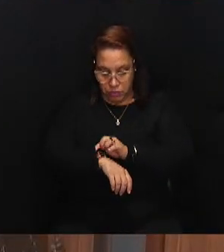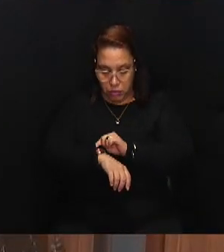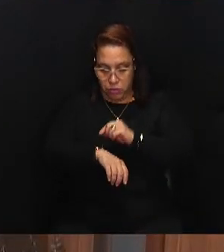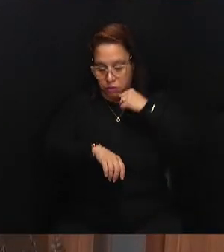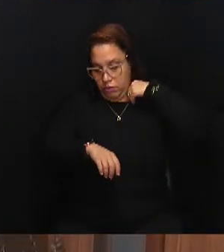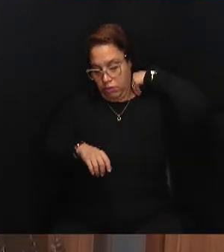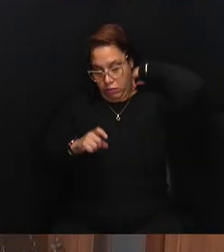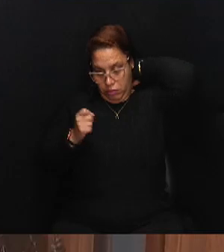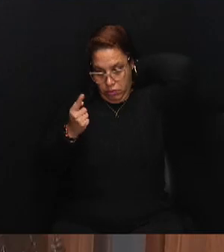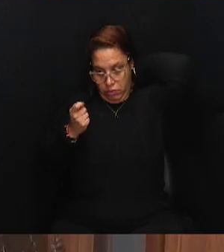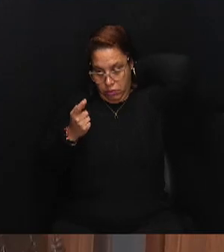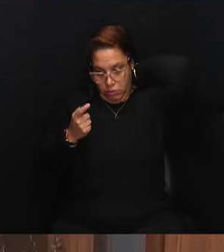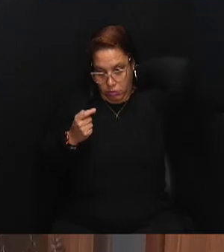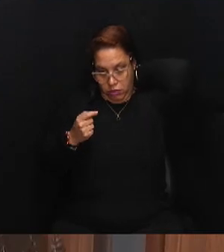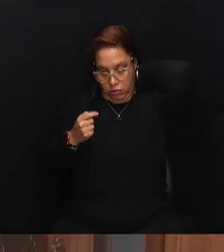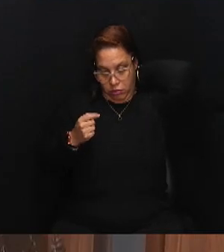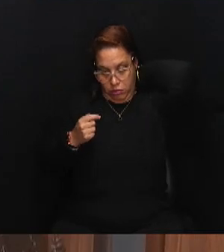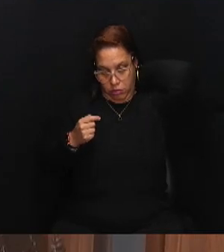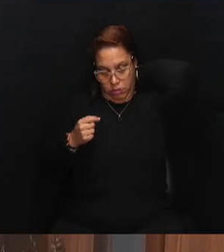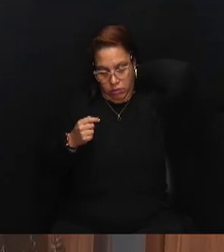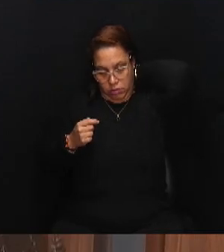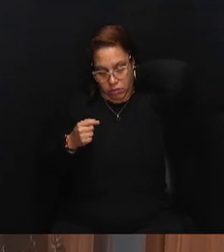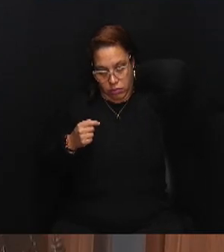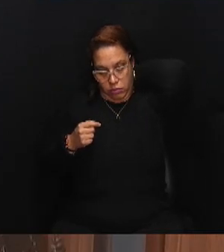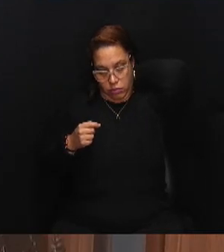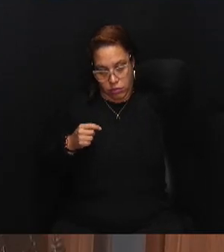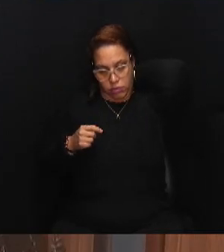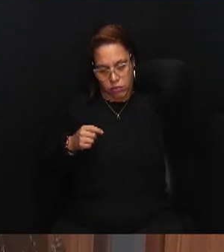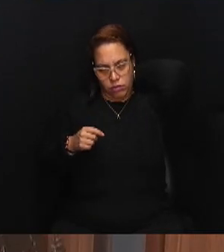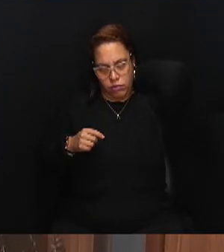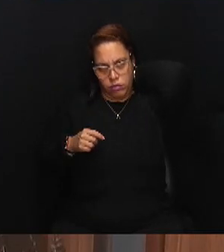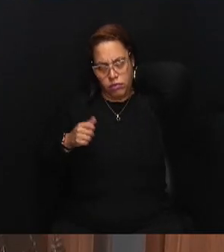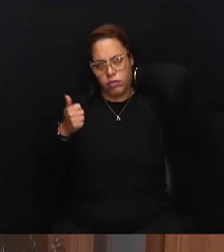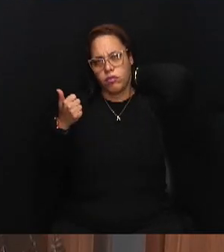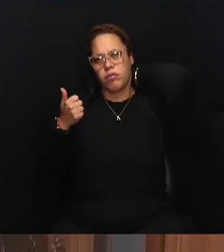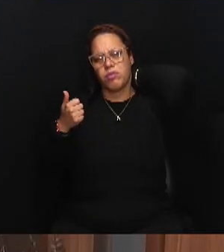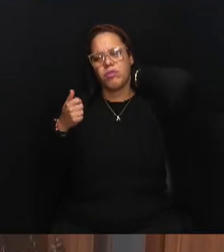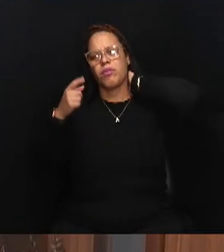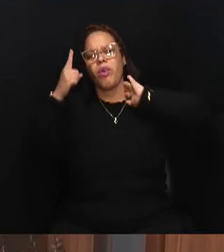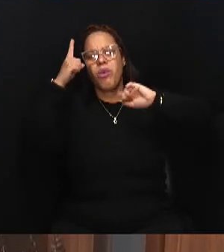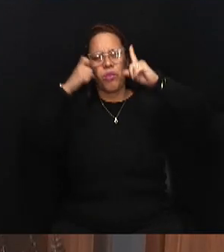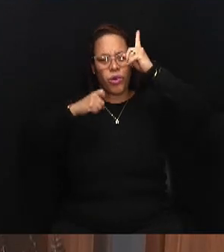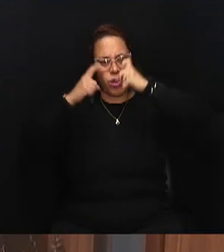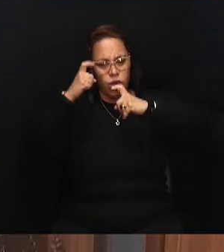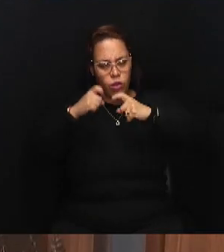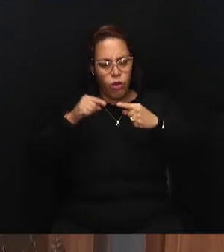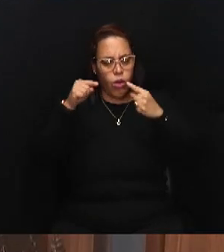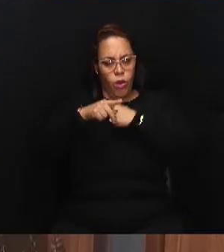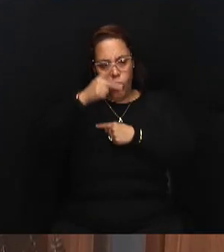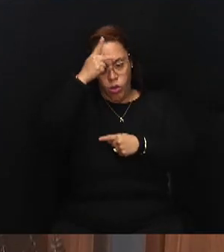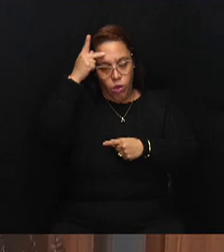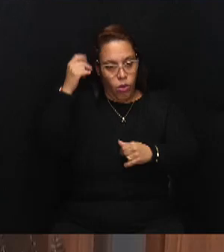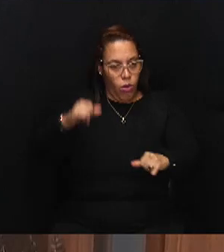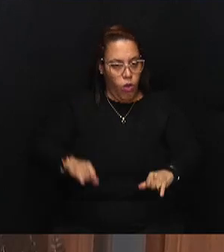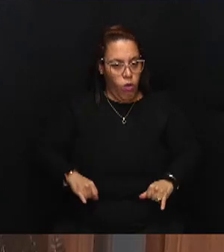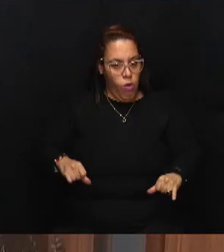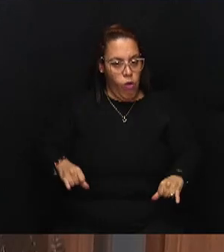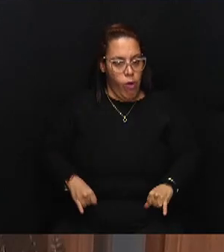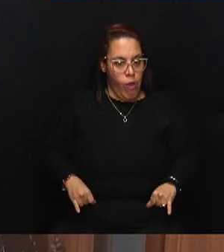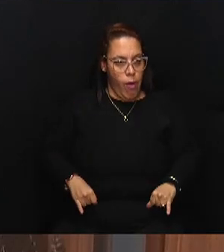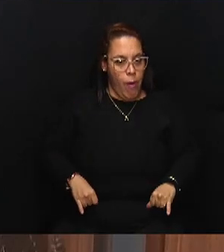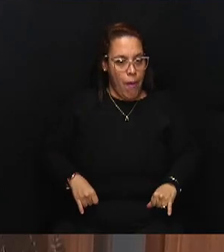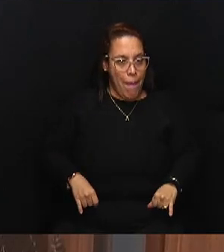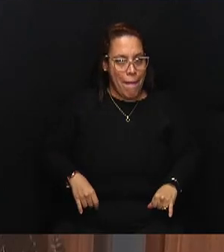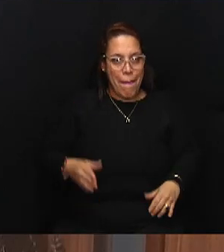curada. Dentre vamos dizer, as violências que os idosos sofrem hoje,